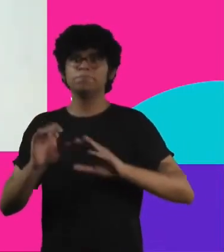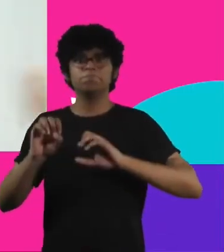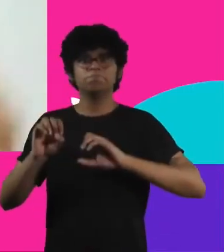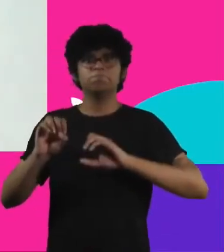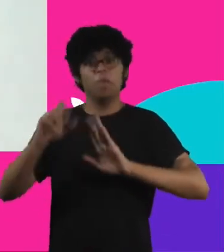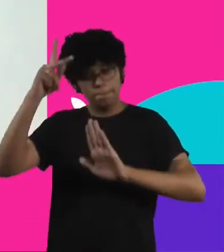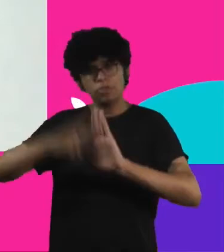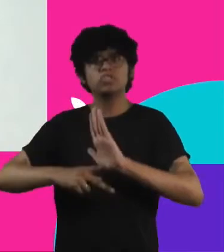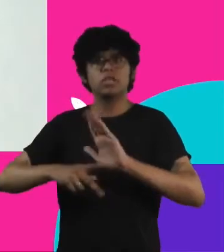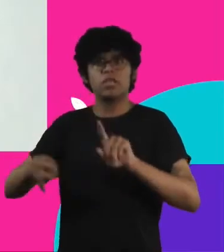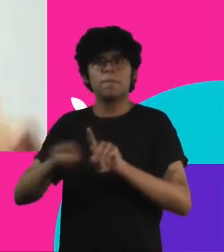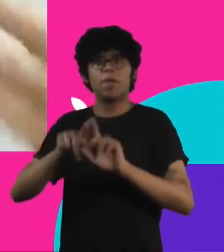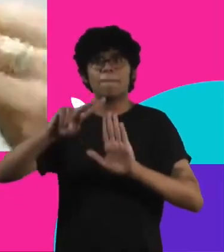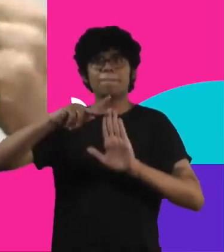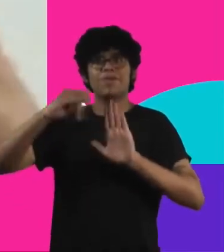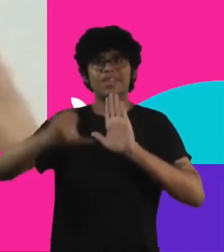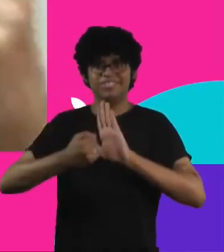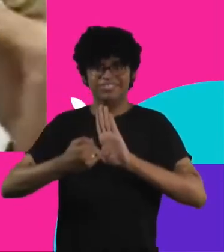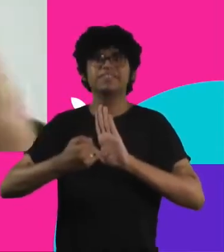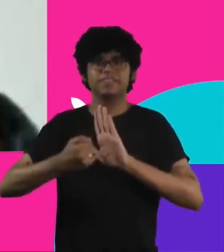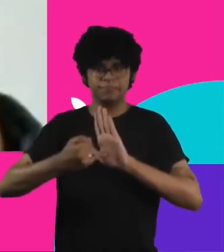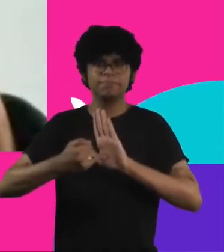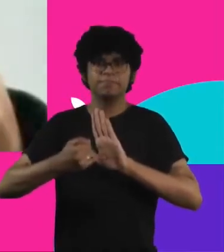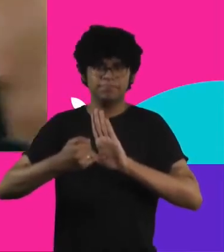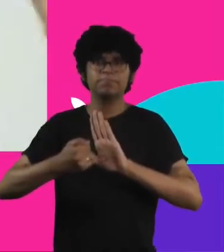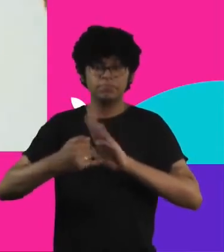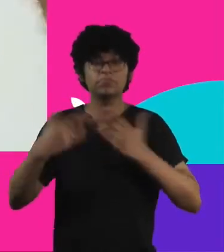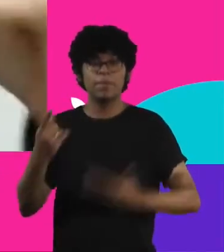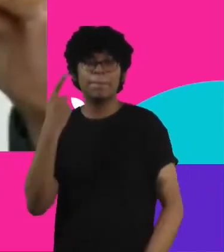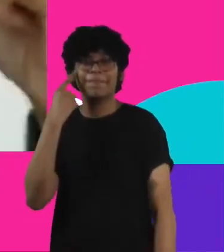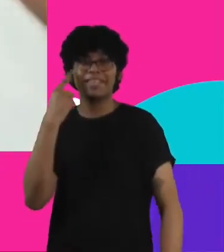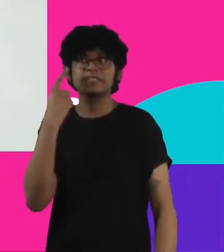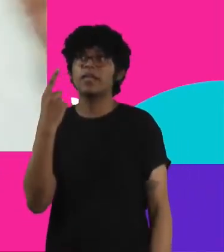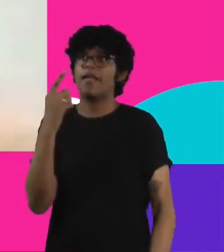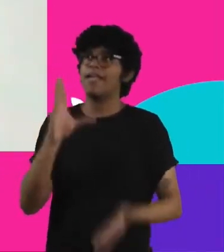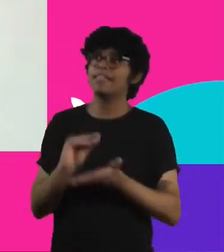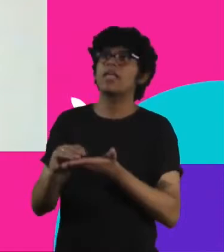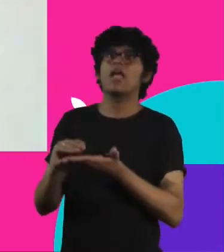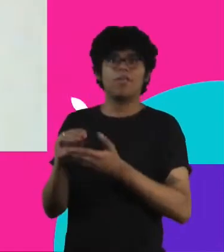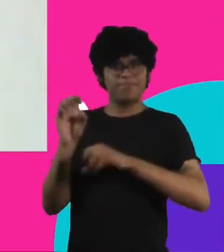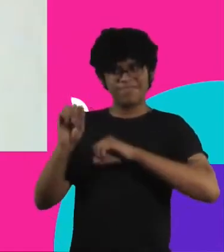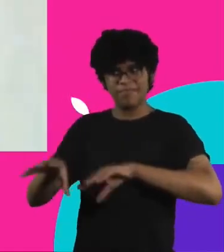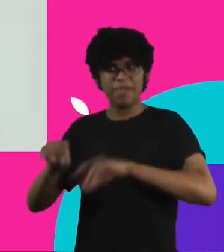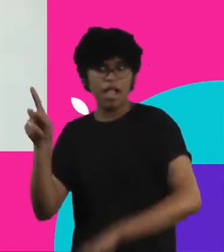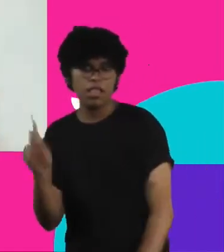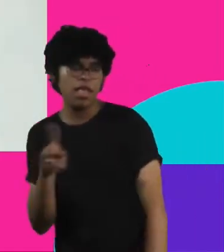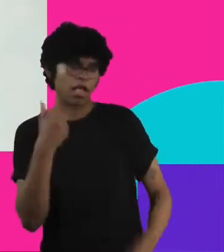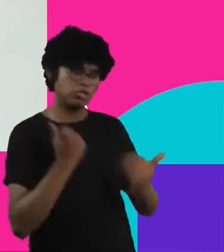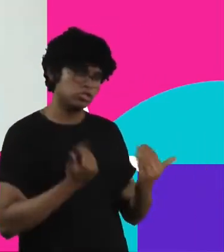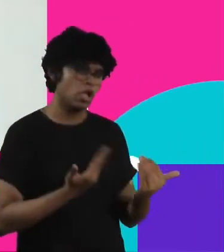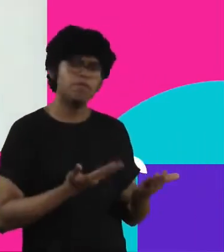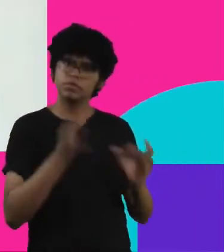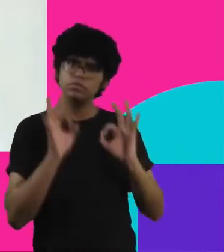jovens adultos, porque eu preciso, quando a gente pensa em dados, eu falo, vocês comentaram, educadores, jovens, com certeza,